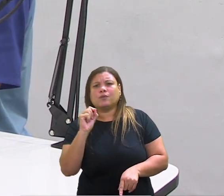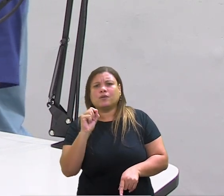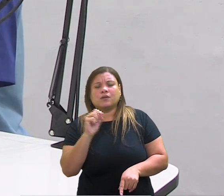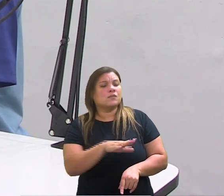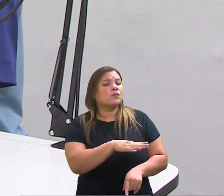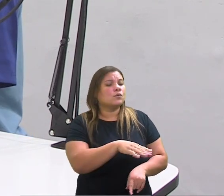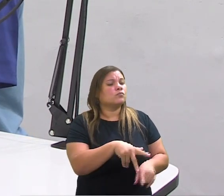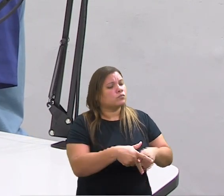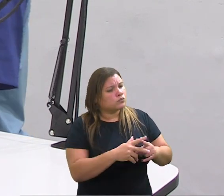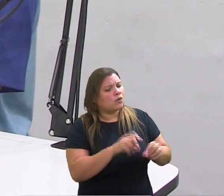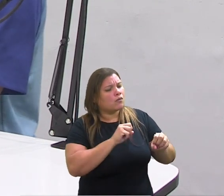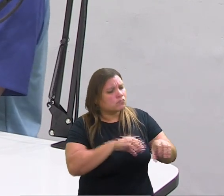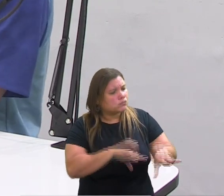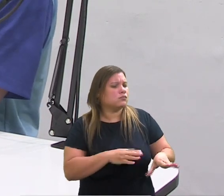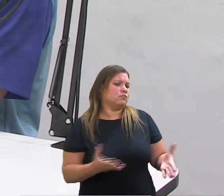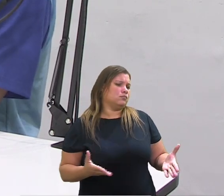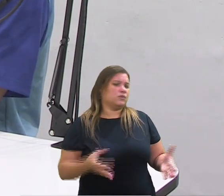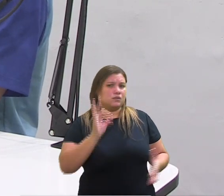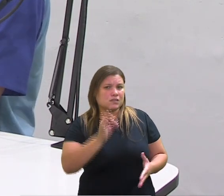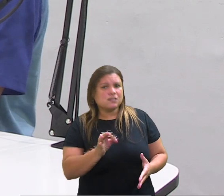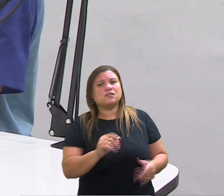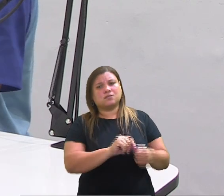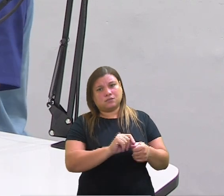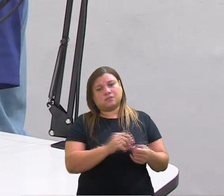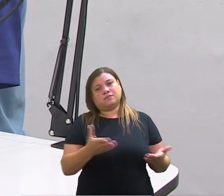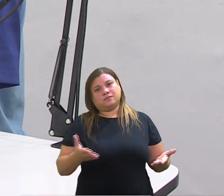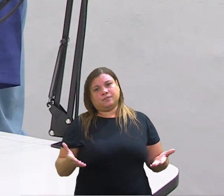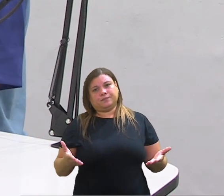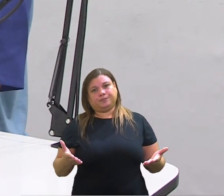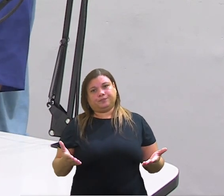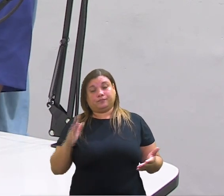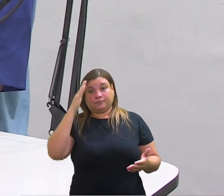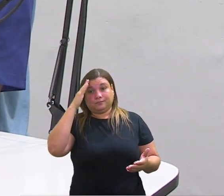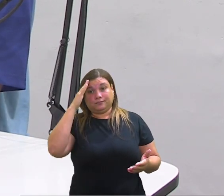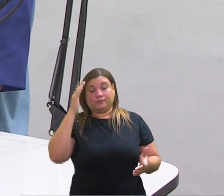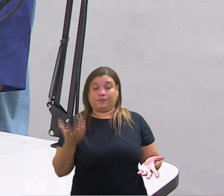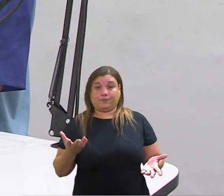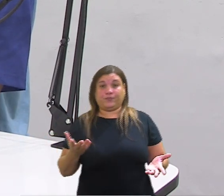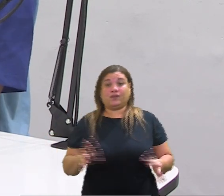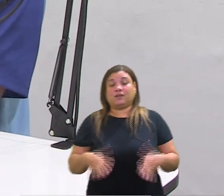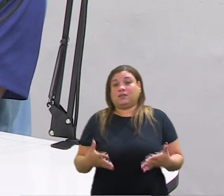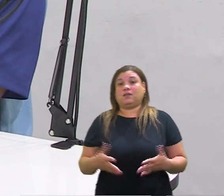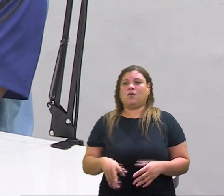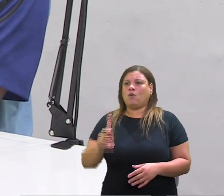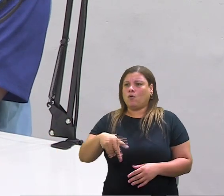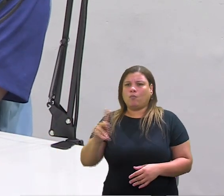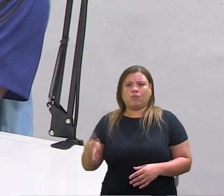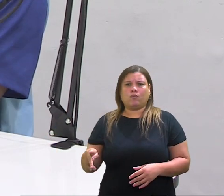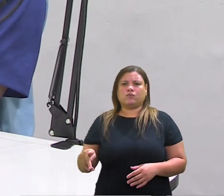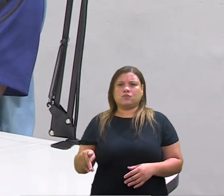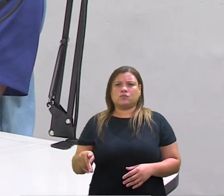tal professor, ele não vai fazer comigo. Tal professor, ele não vai me